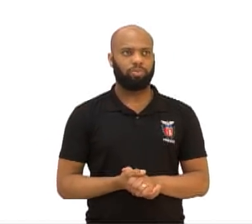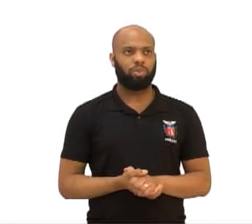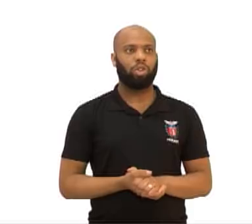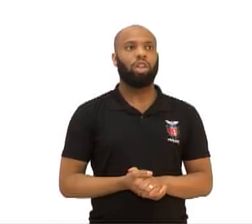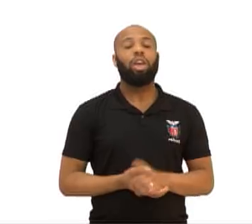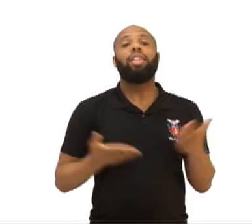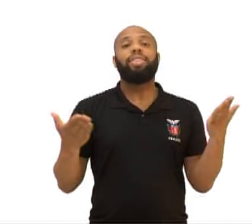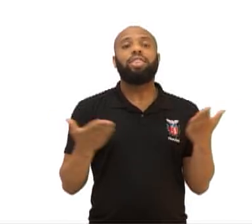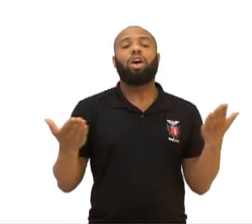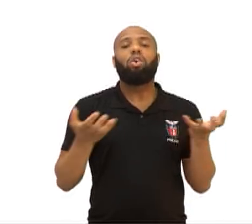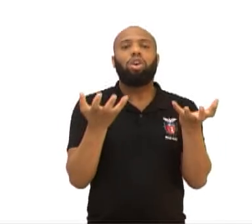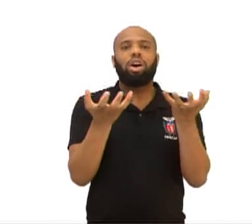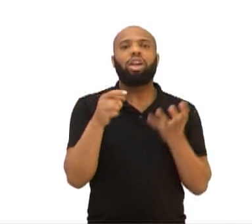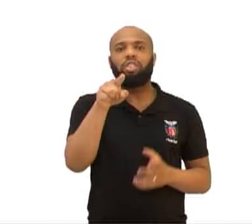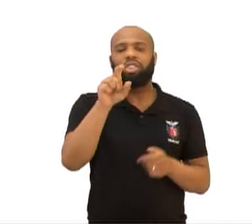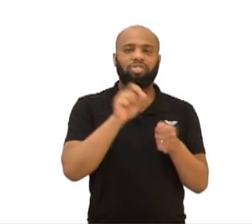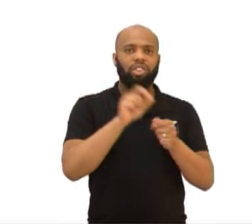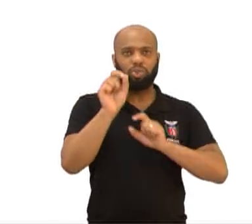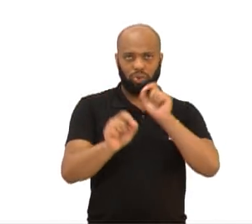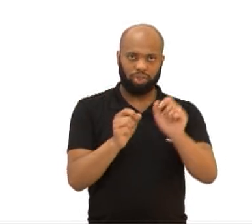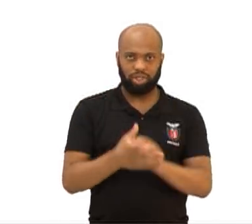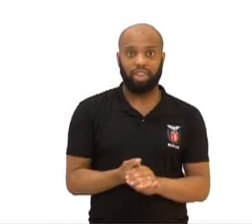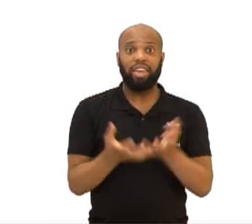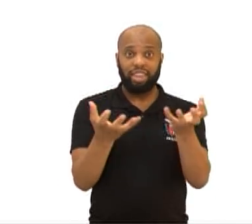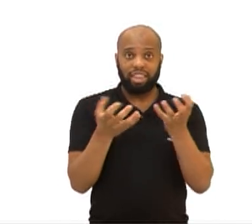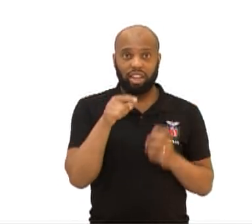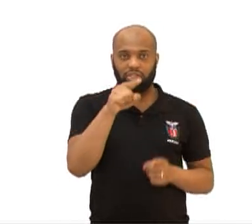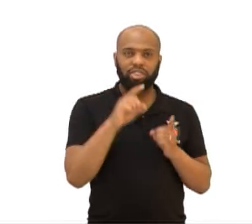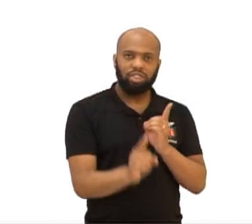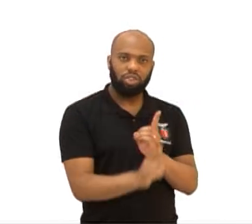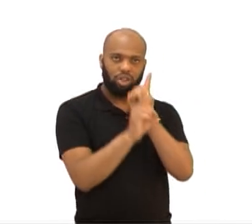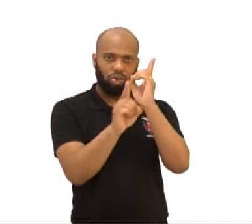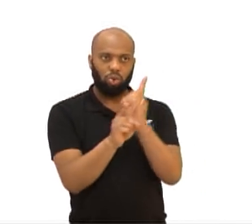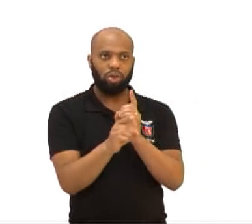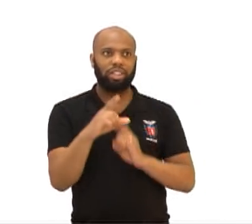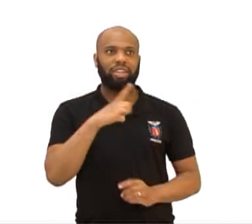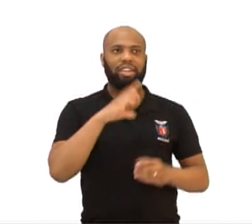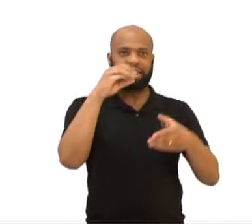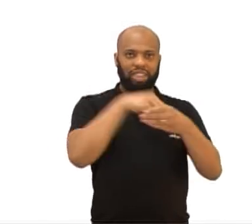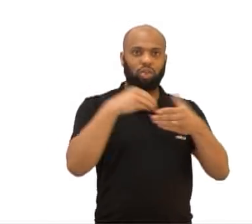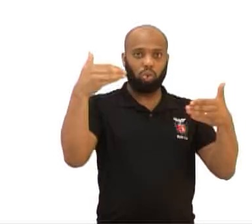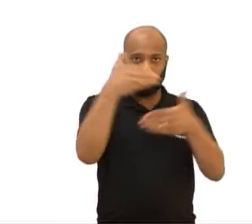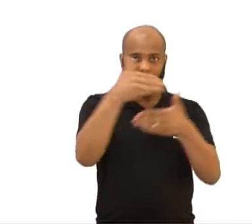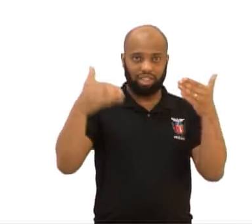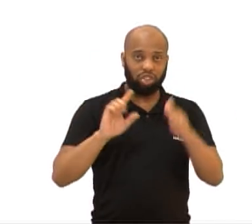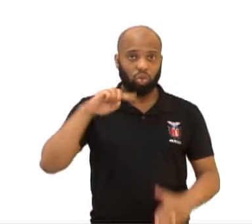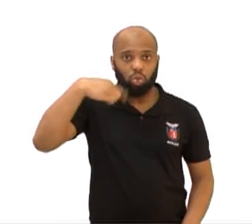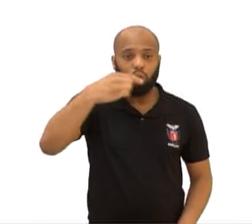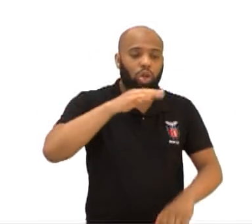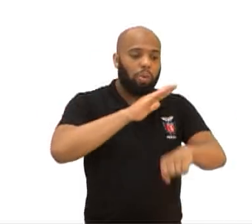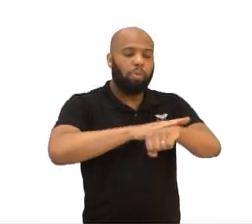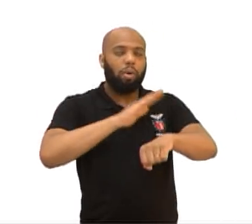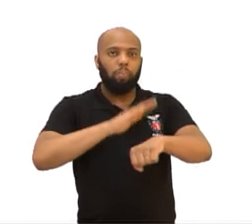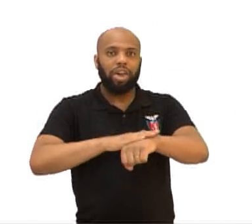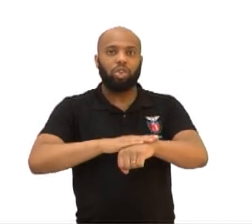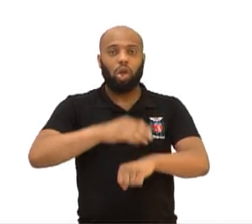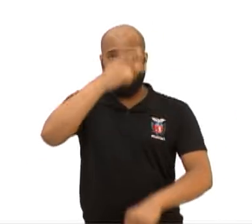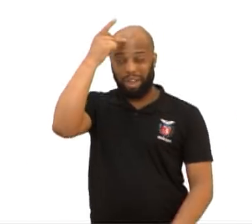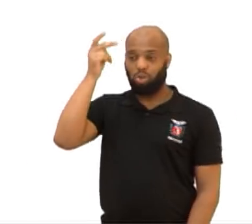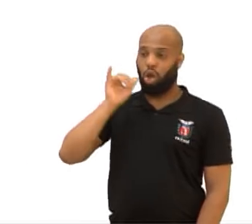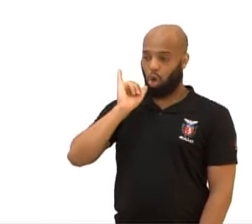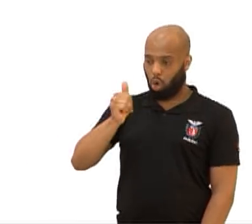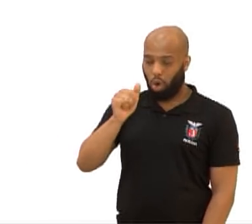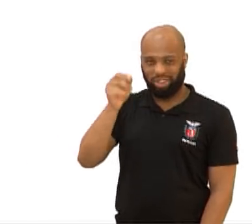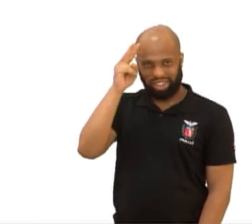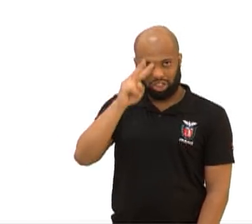que eu vou pedir para vocês fazerem agora? Eu quero que vocês localizem no fragmento do slide a seguir, momentos em que o narrador